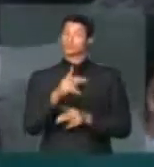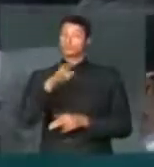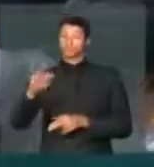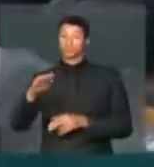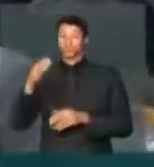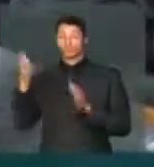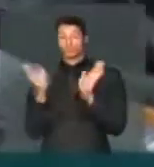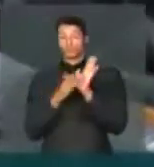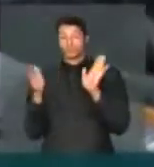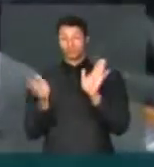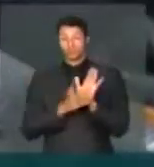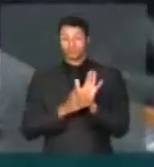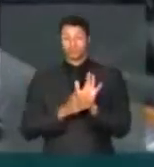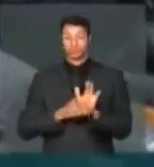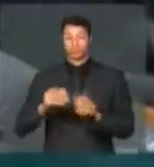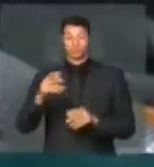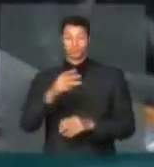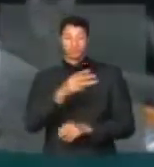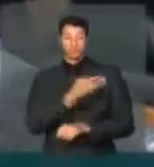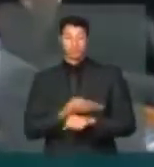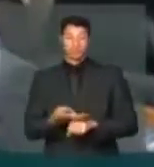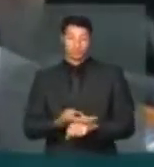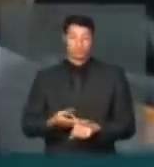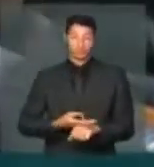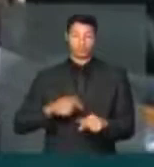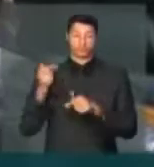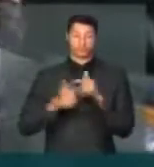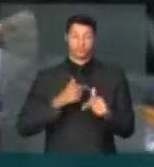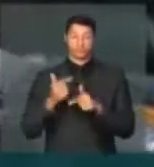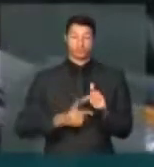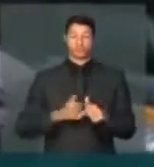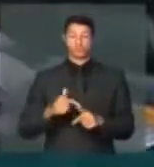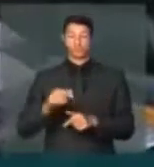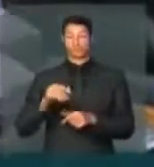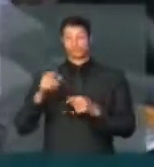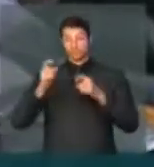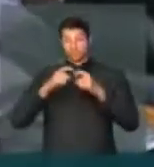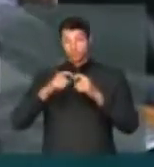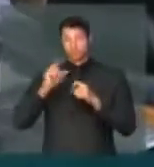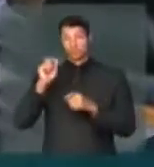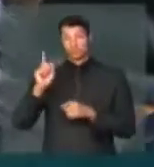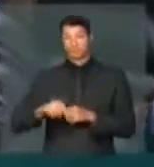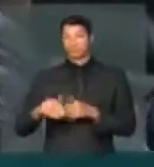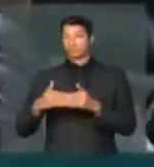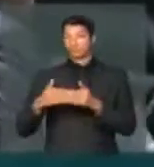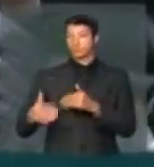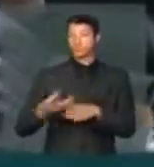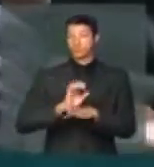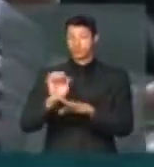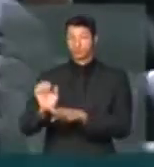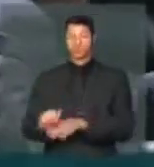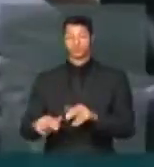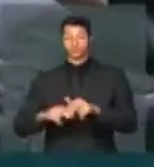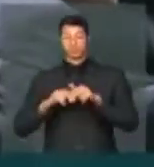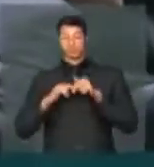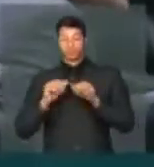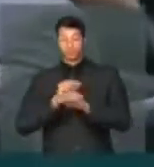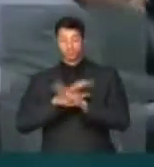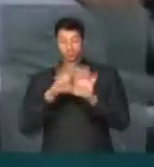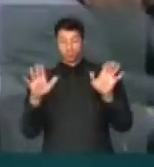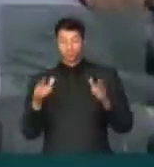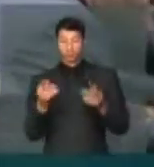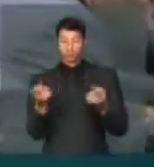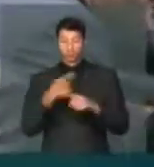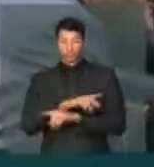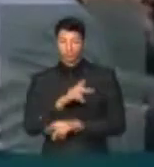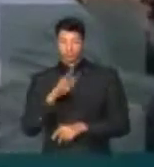está propondo a terceirização do serviço de perícia médica, que é uma carreira de Estado. Por isso, fica clara a